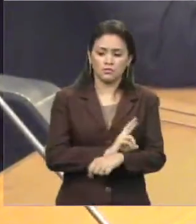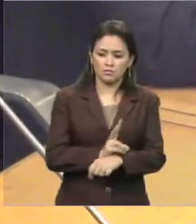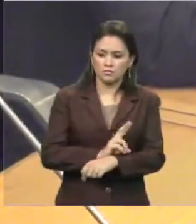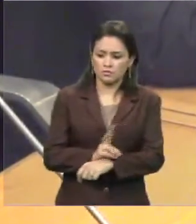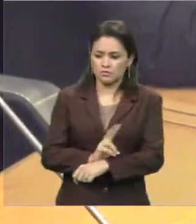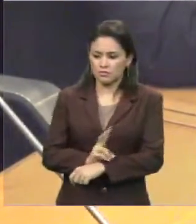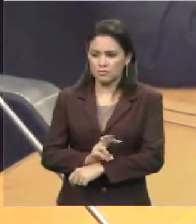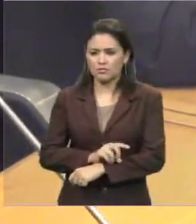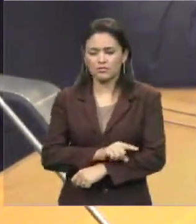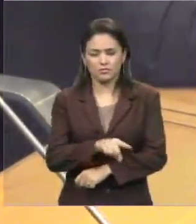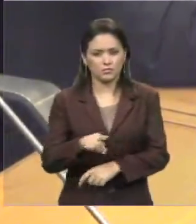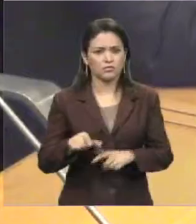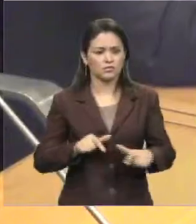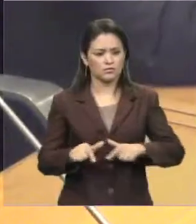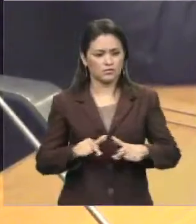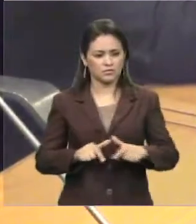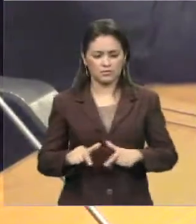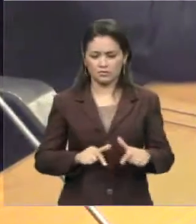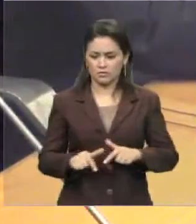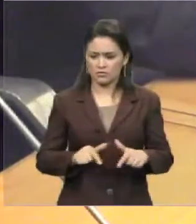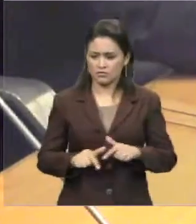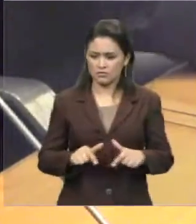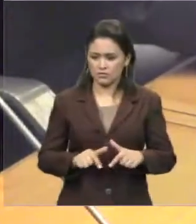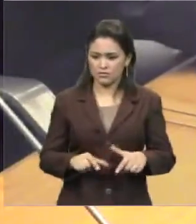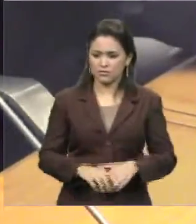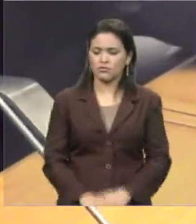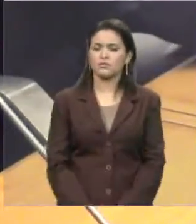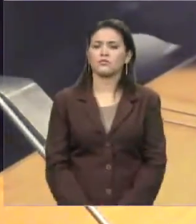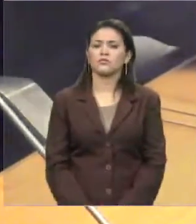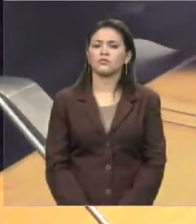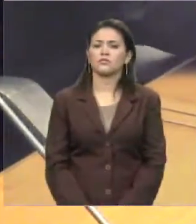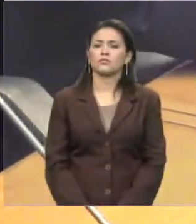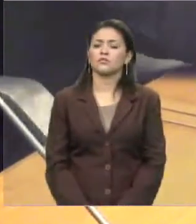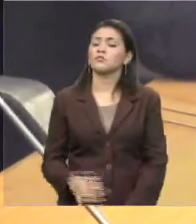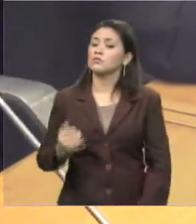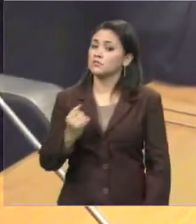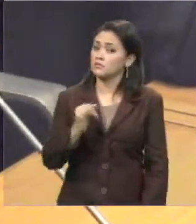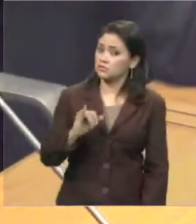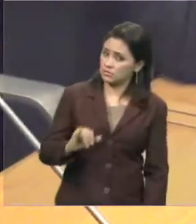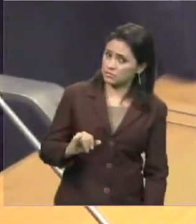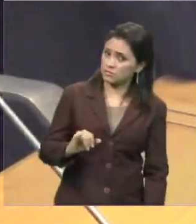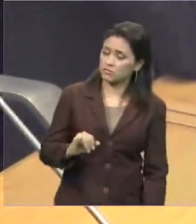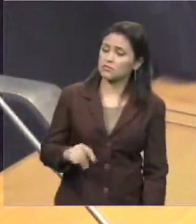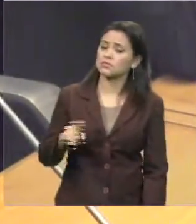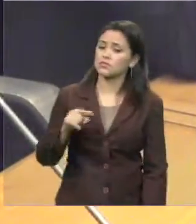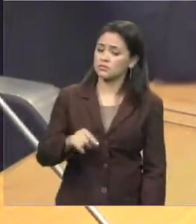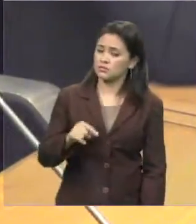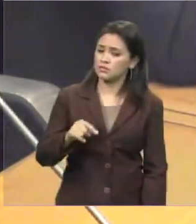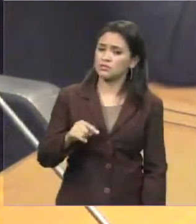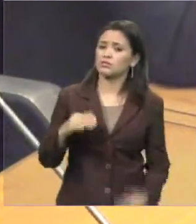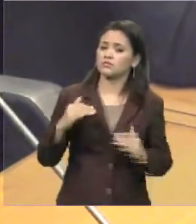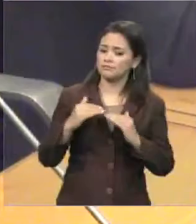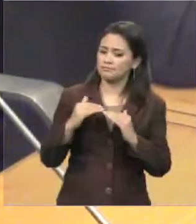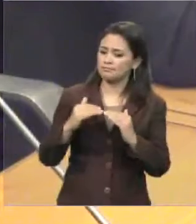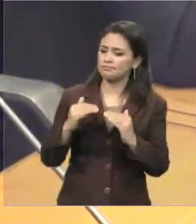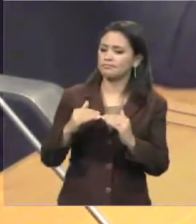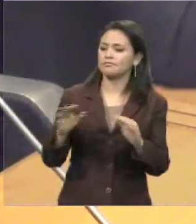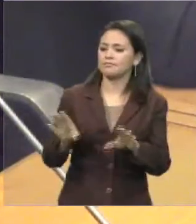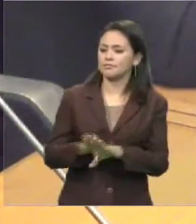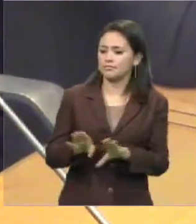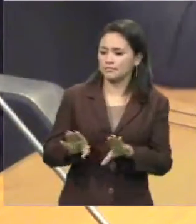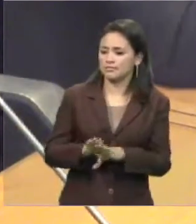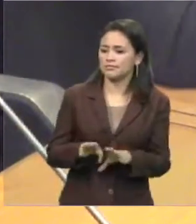dessas ações, se esse órgão, se esse conselho está sendo manipulado também, que é muito comum em